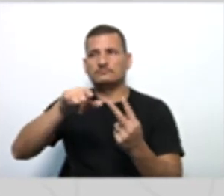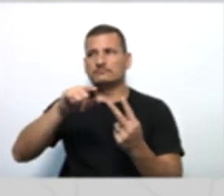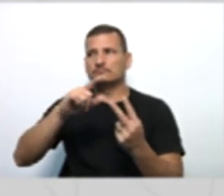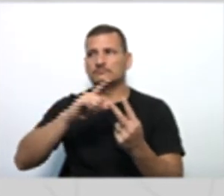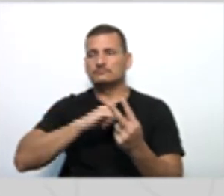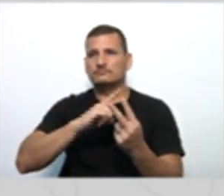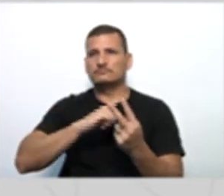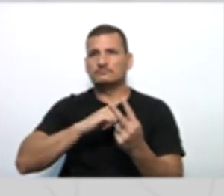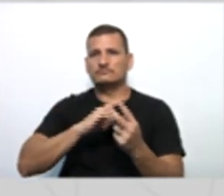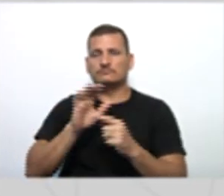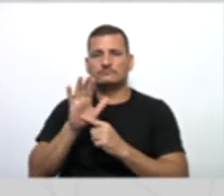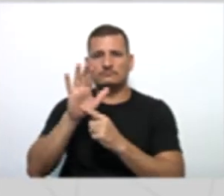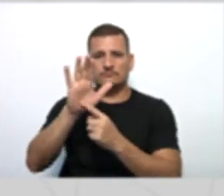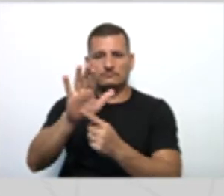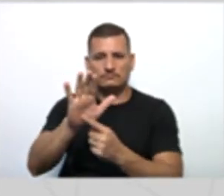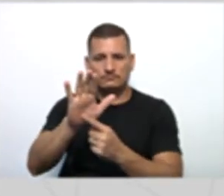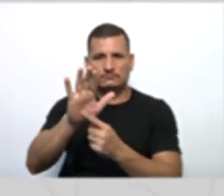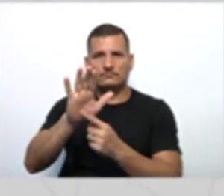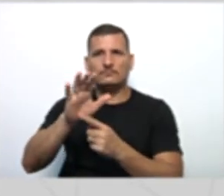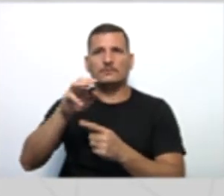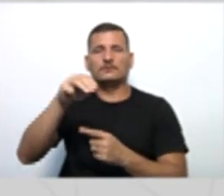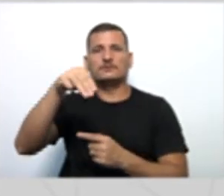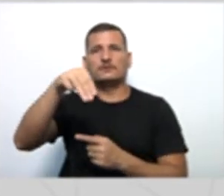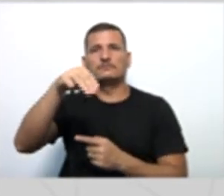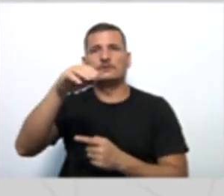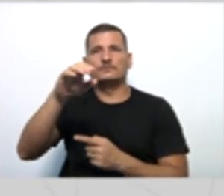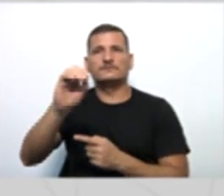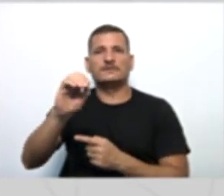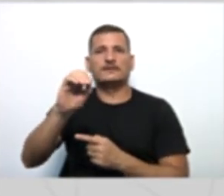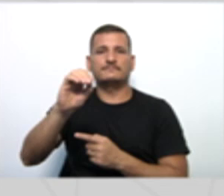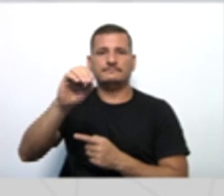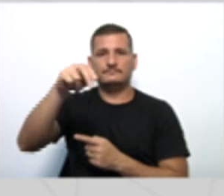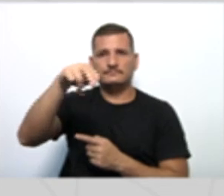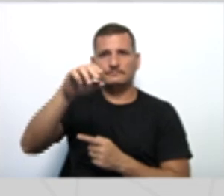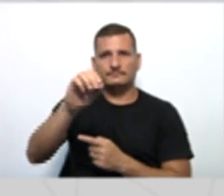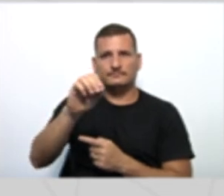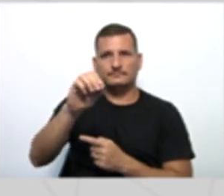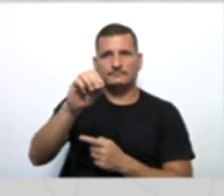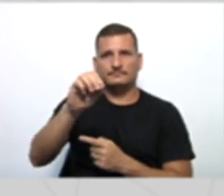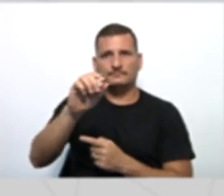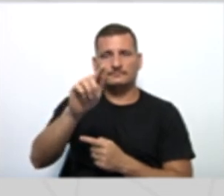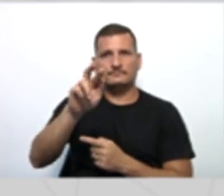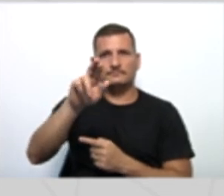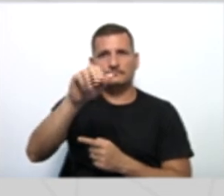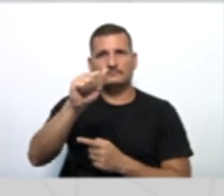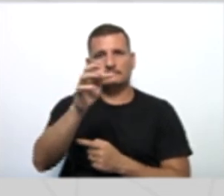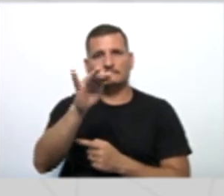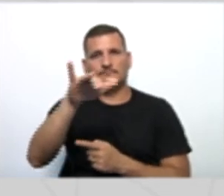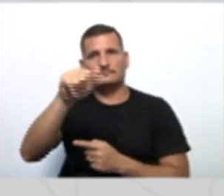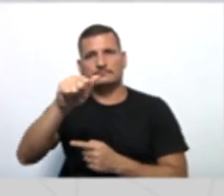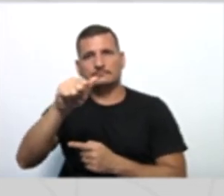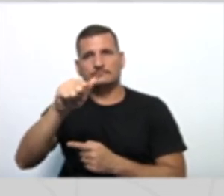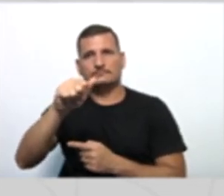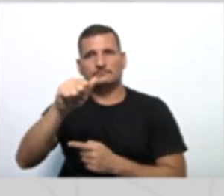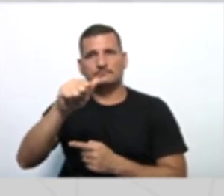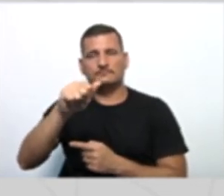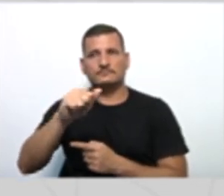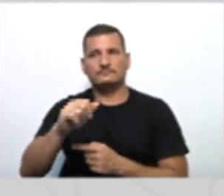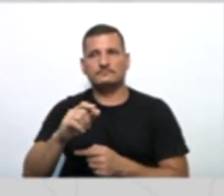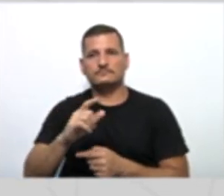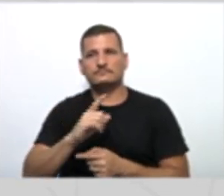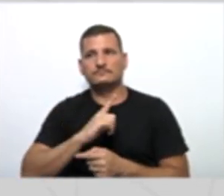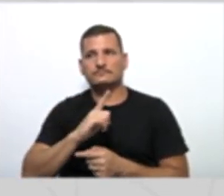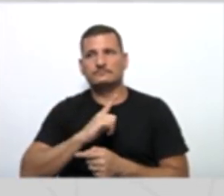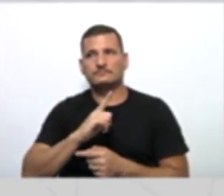monografia. A monografia, ela é um trabalho onde ela consiste num trabalho mais aprofundado sobre um tema. Na